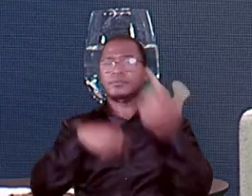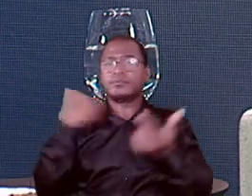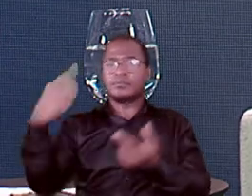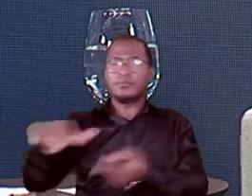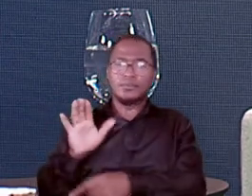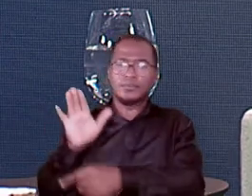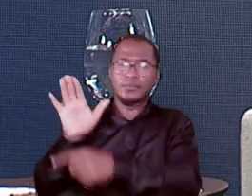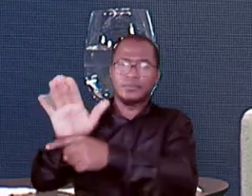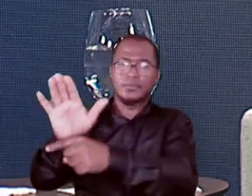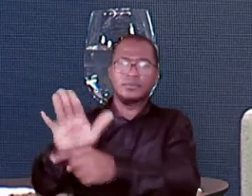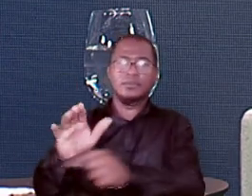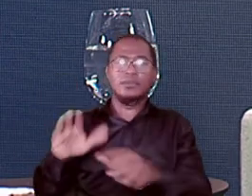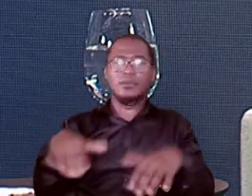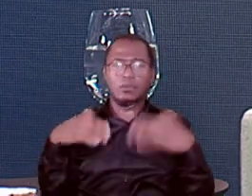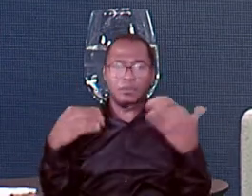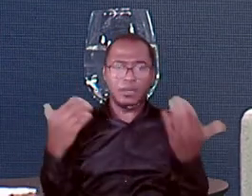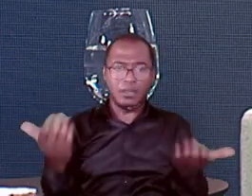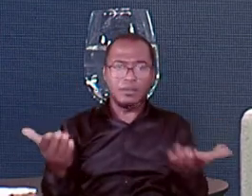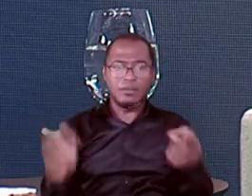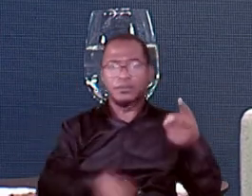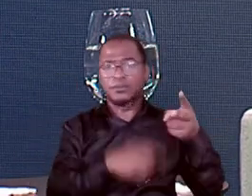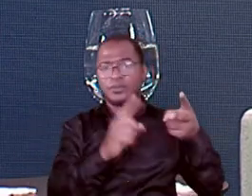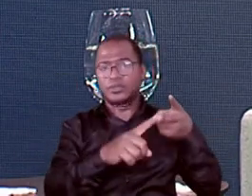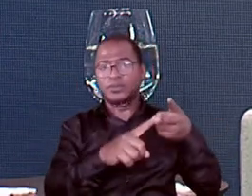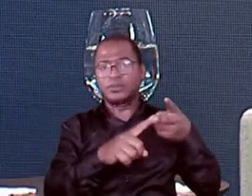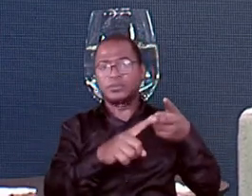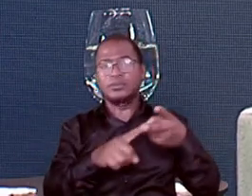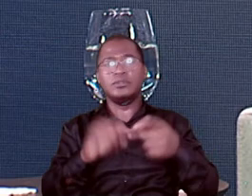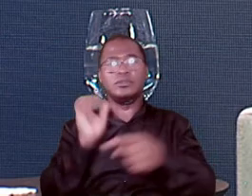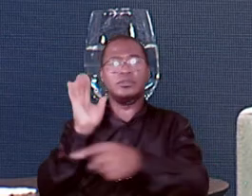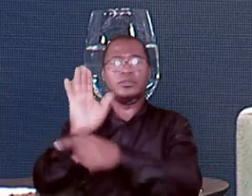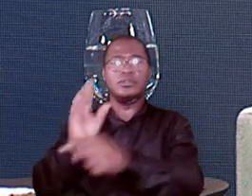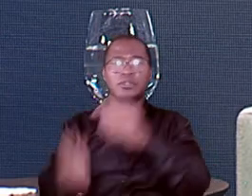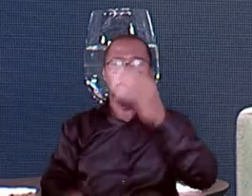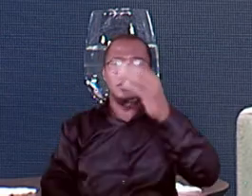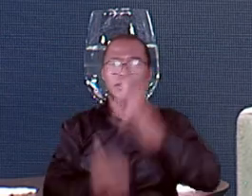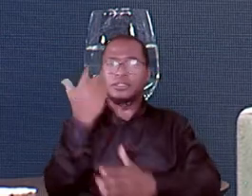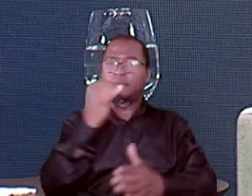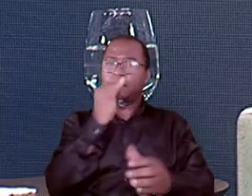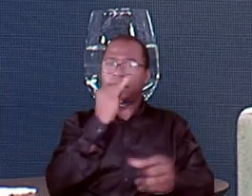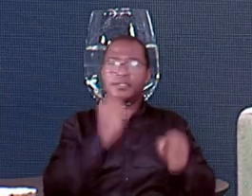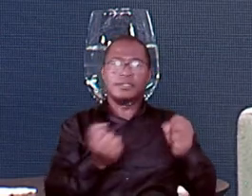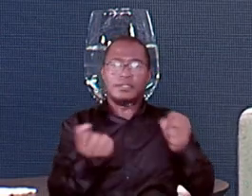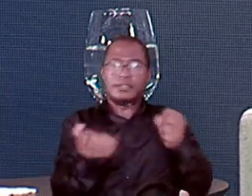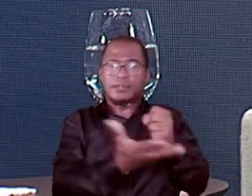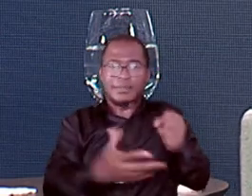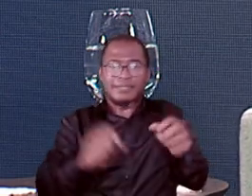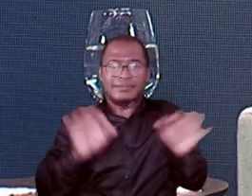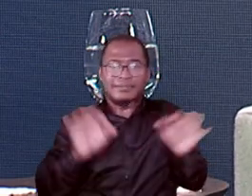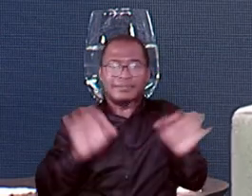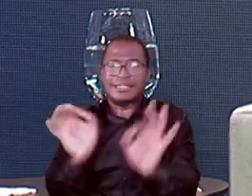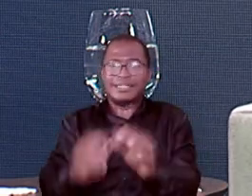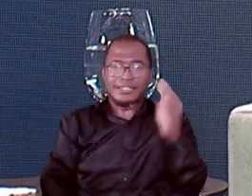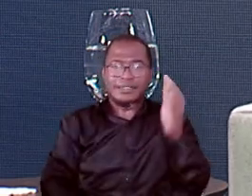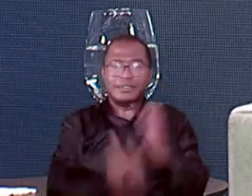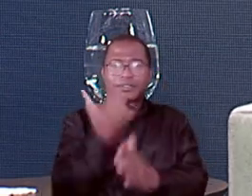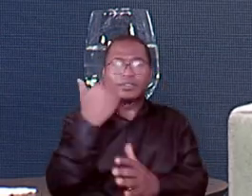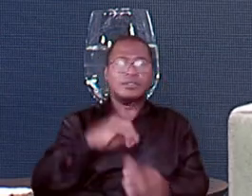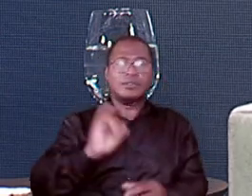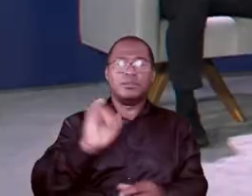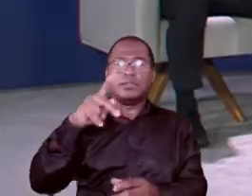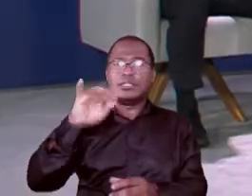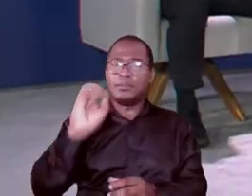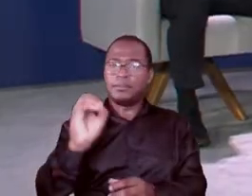sentido é nós construímos e criamos do zero uma fintech em 2020 que se chama o IPO que hoje